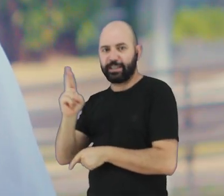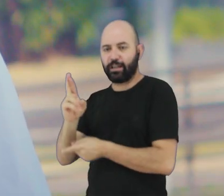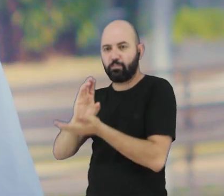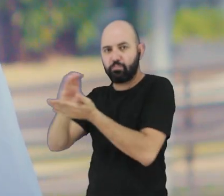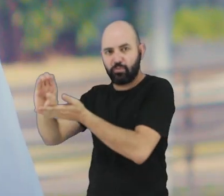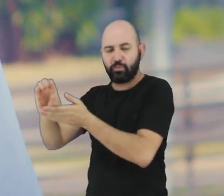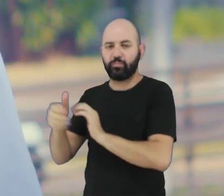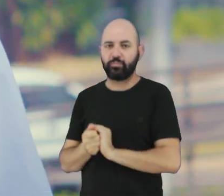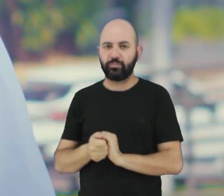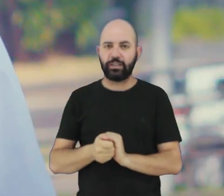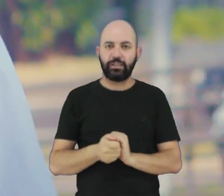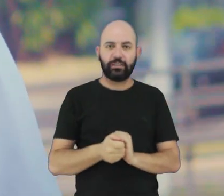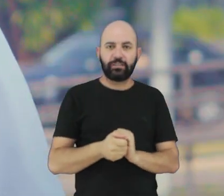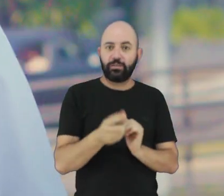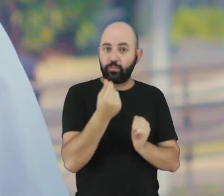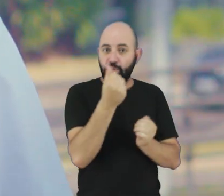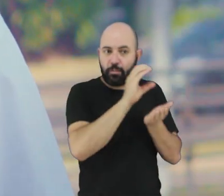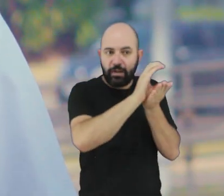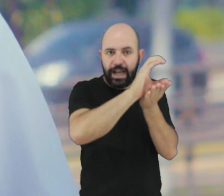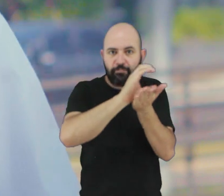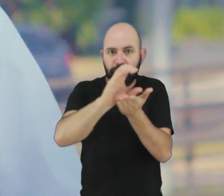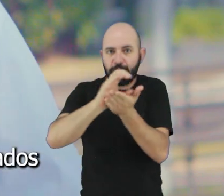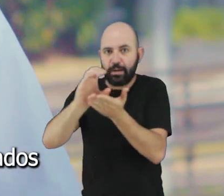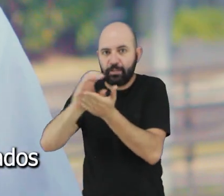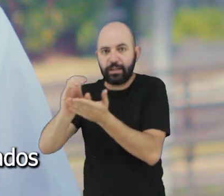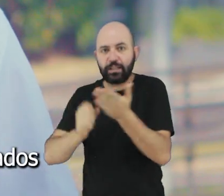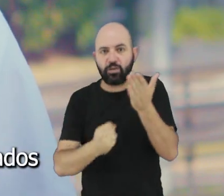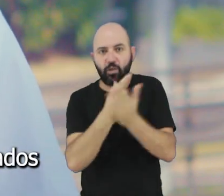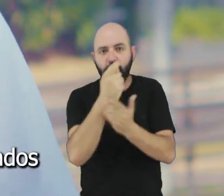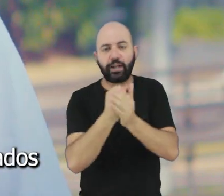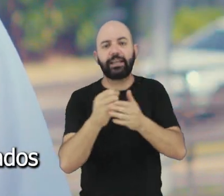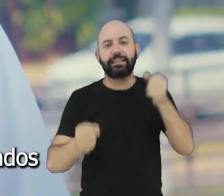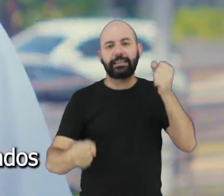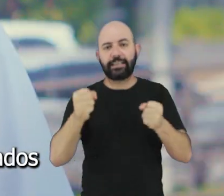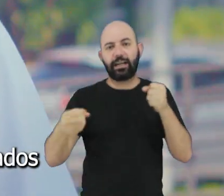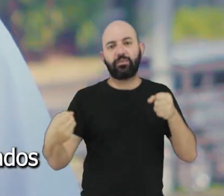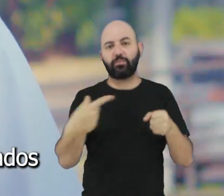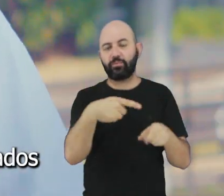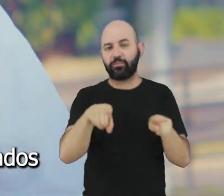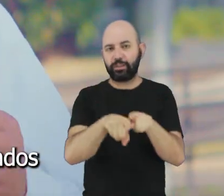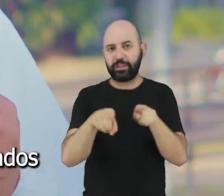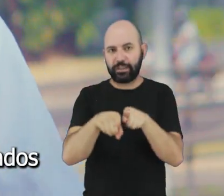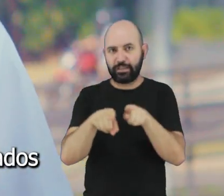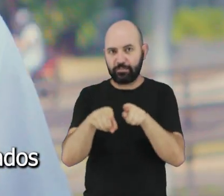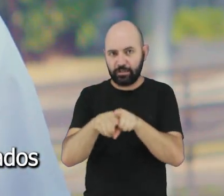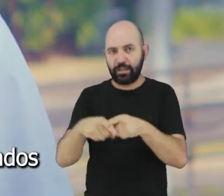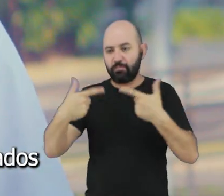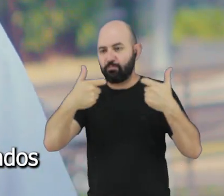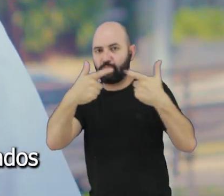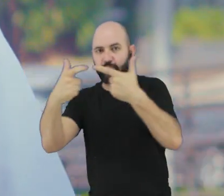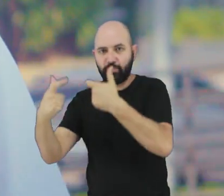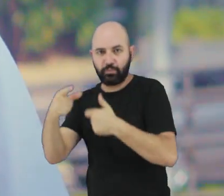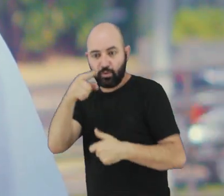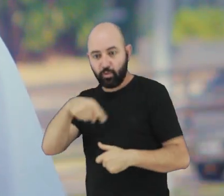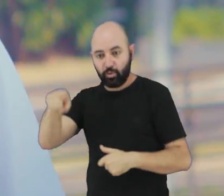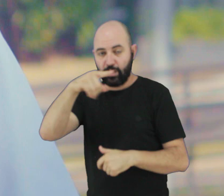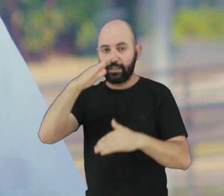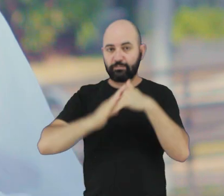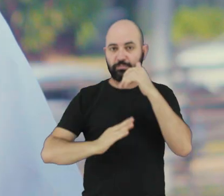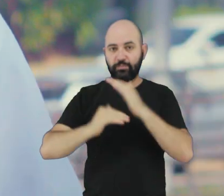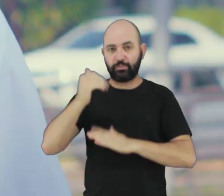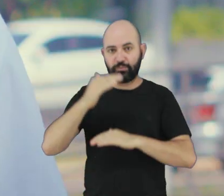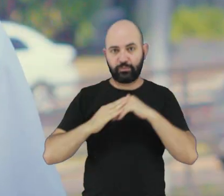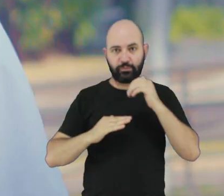usados para adquirir novos veículos e armamentos, garantindo que nossos agentes estejam bem equipados para